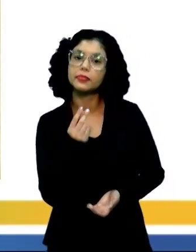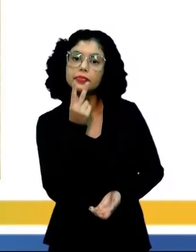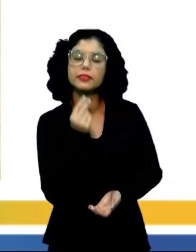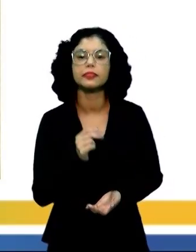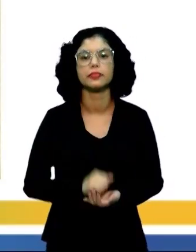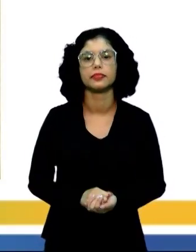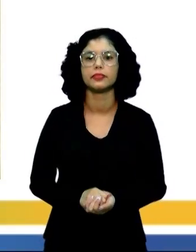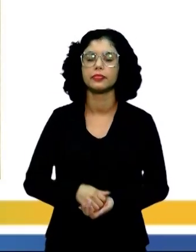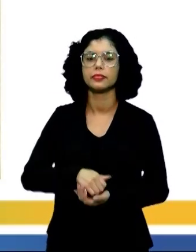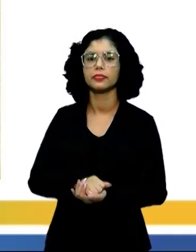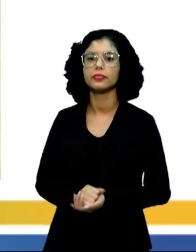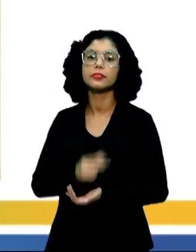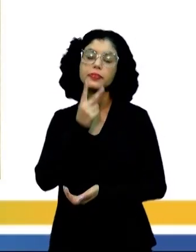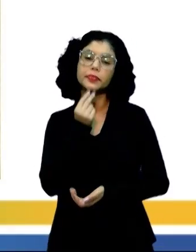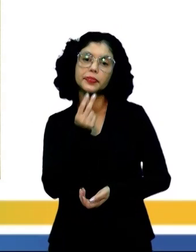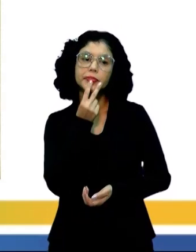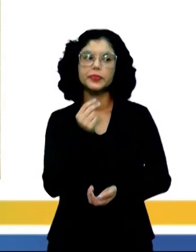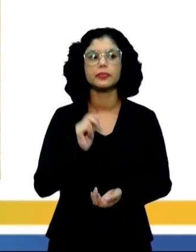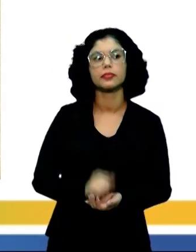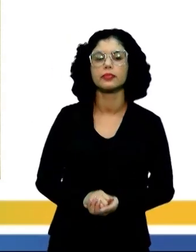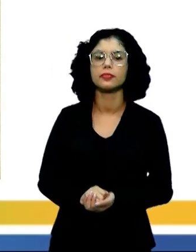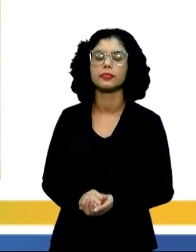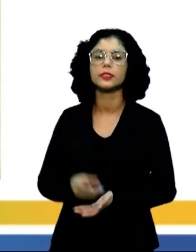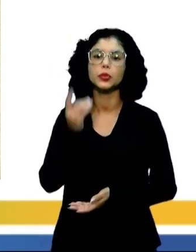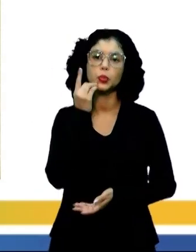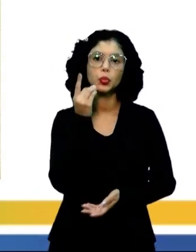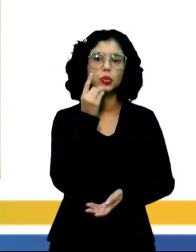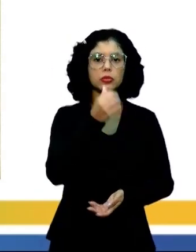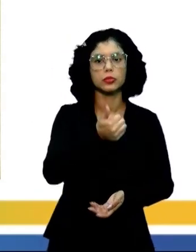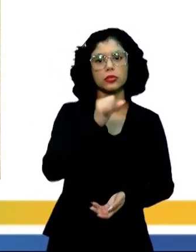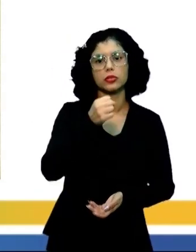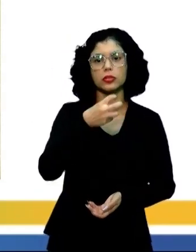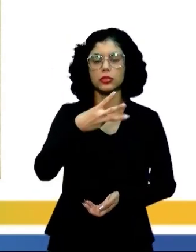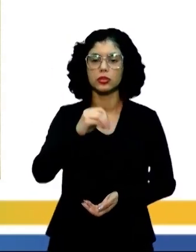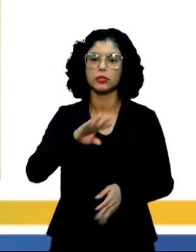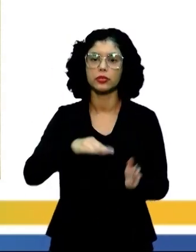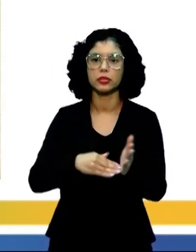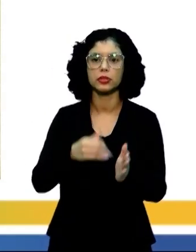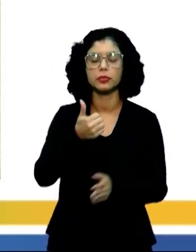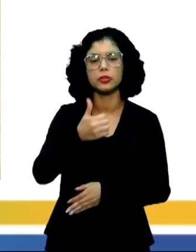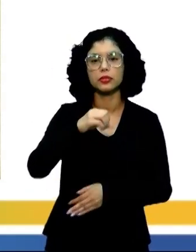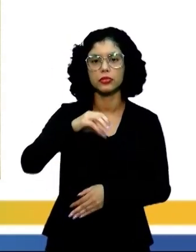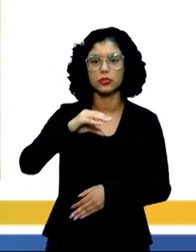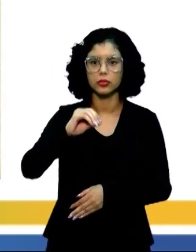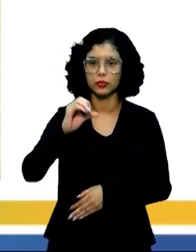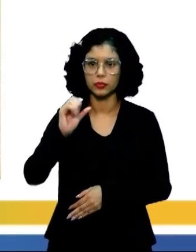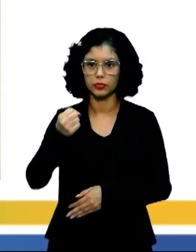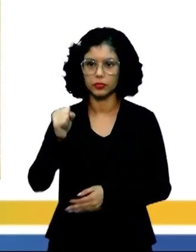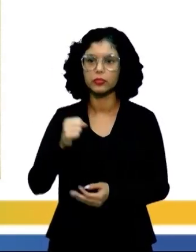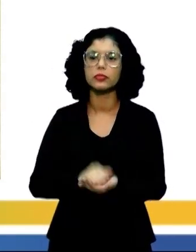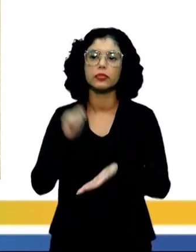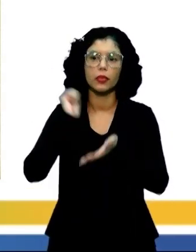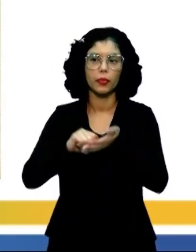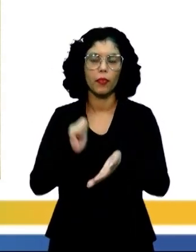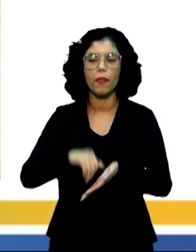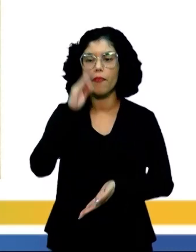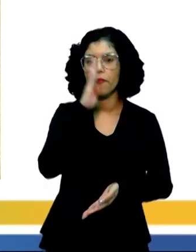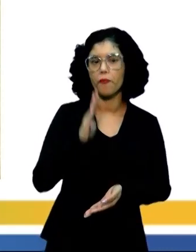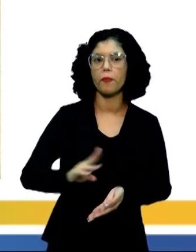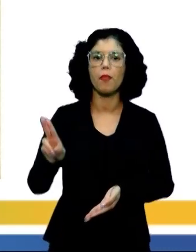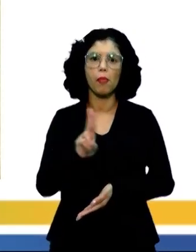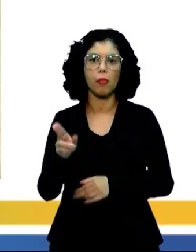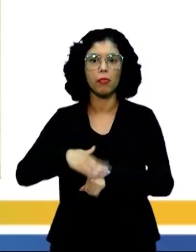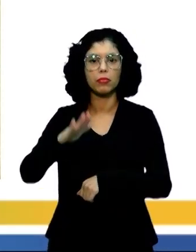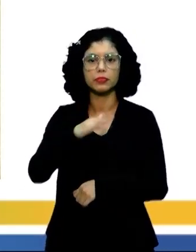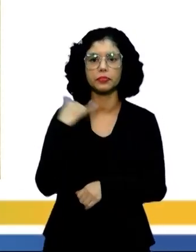Machado de Assis. O Machado de Assis data de 1839 a 1908. Foi um escritor brasileiro, um